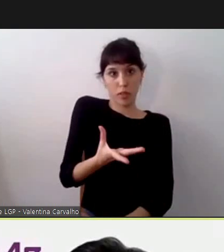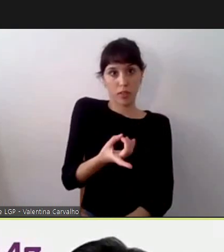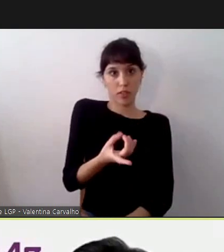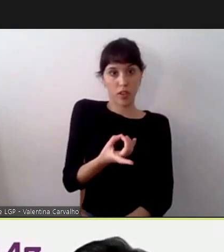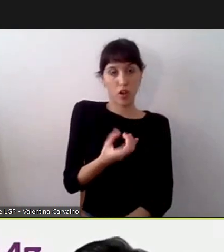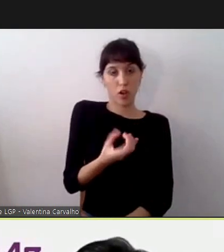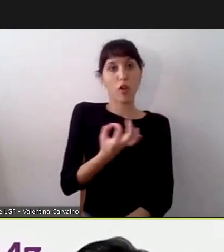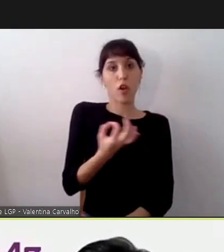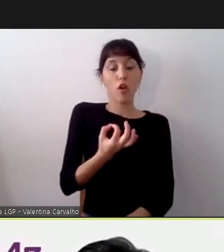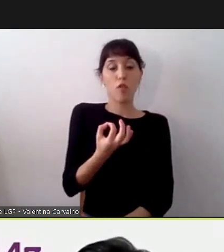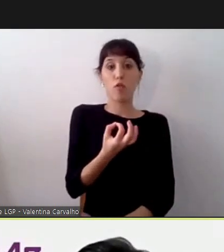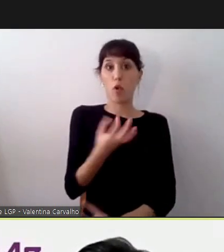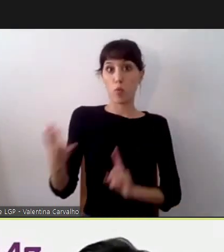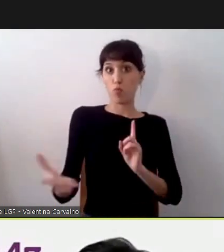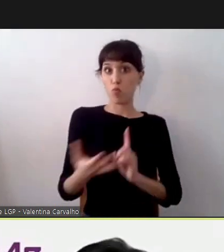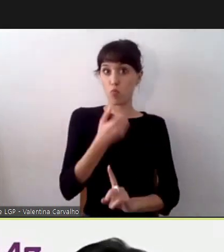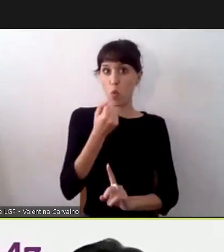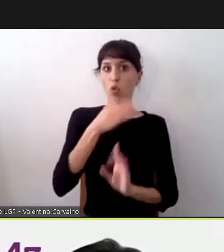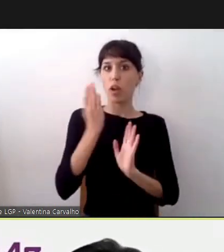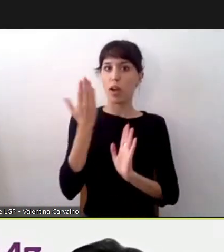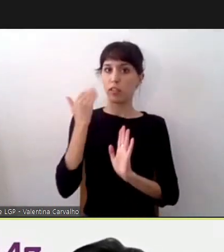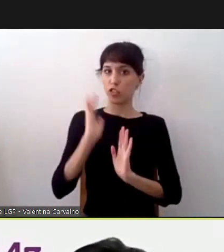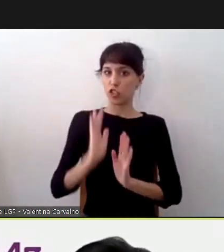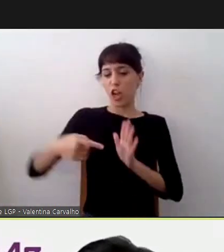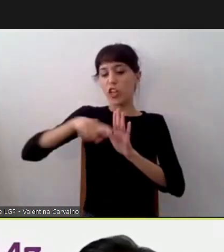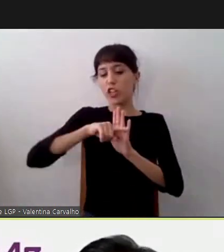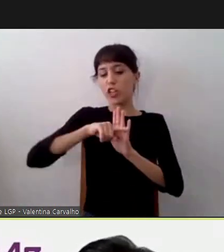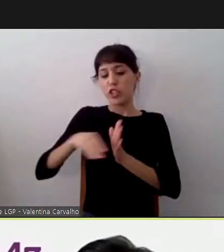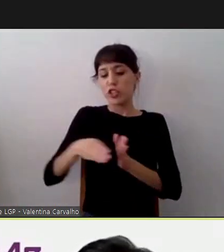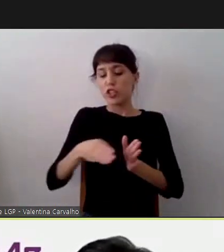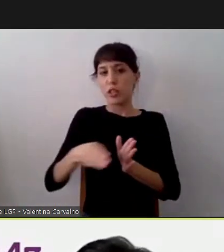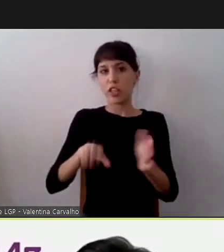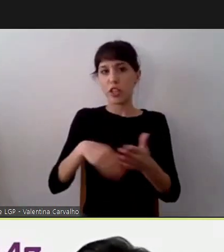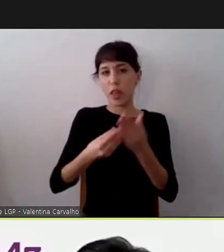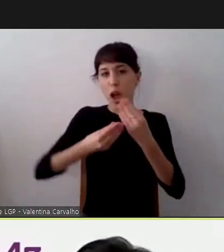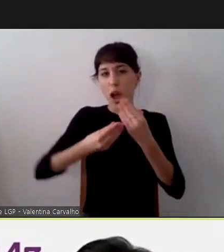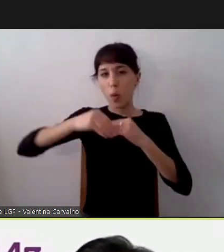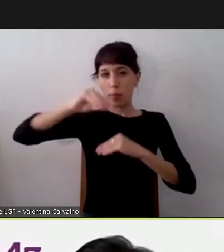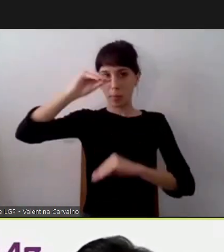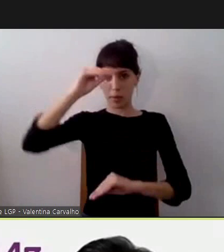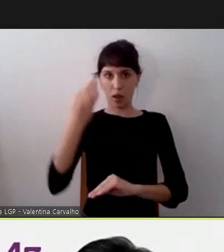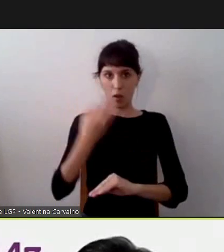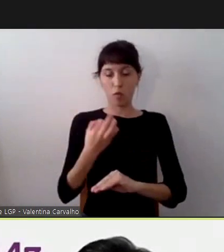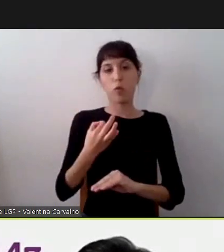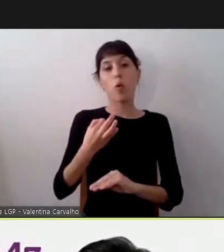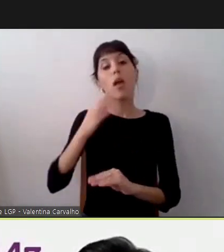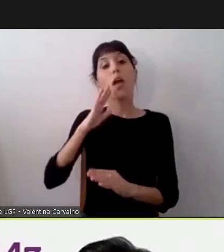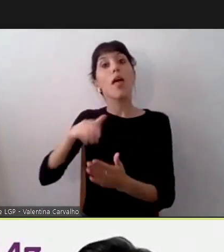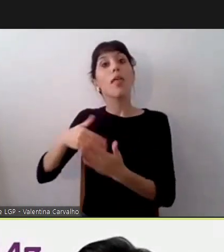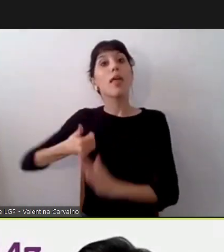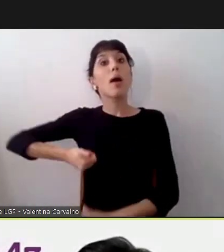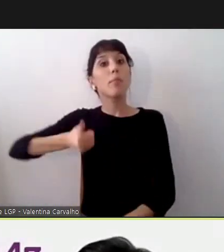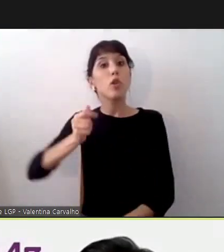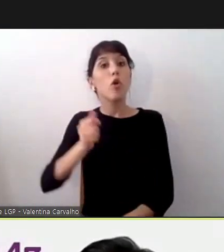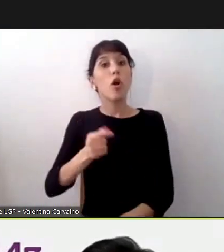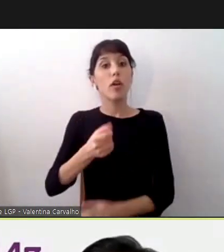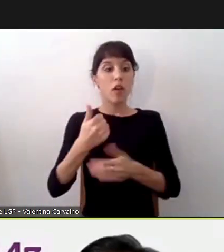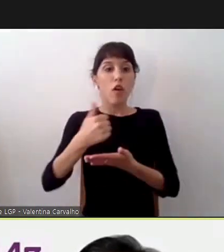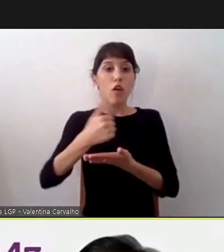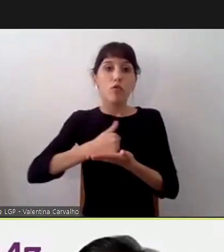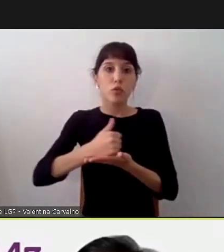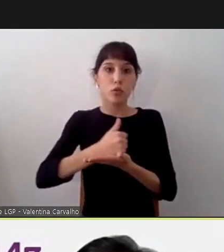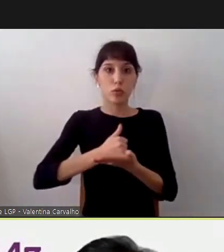uma concretização de um conjunto de estratégias de qualificação complementares, em especial para esta melhoria das qualificações de trabalhadores da